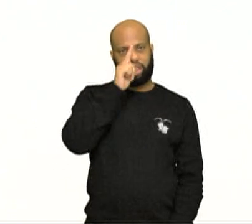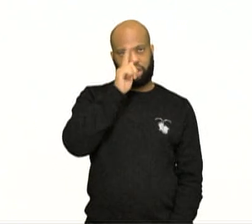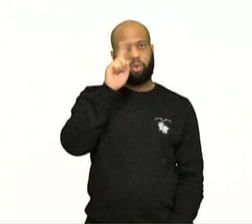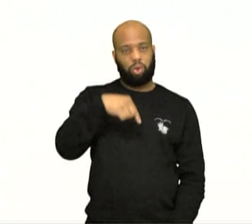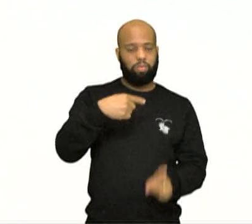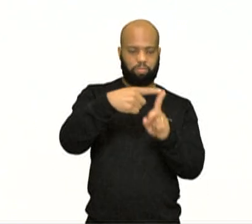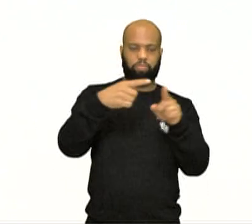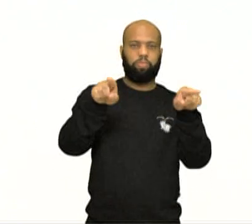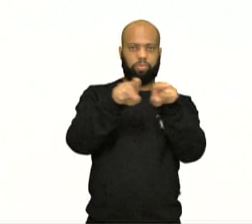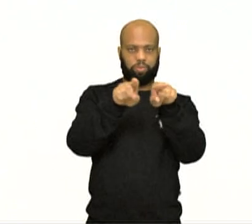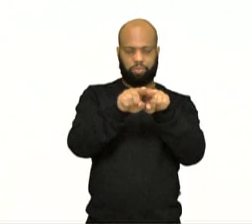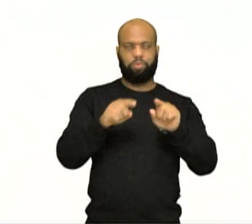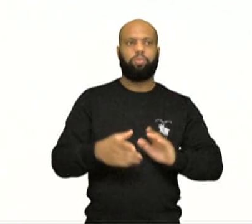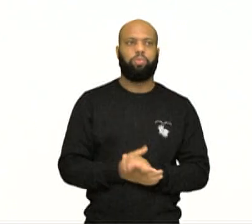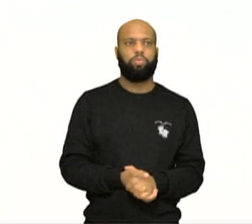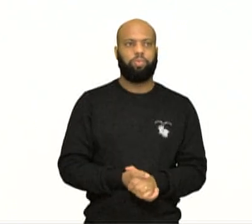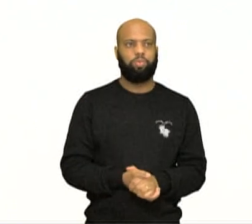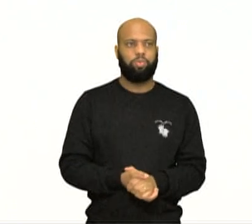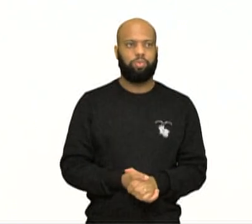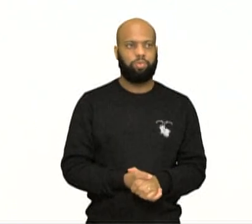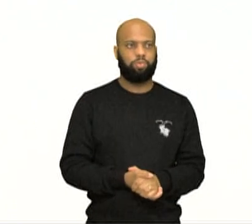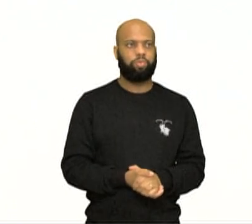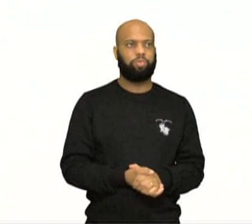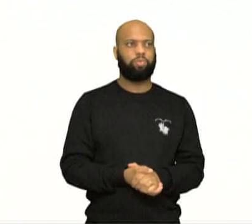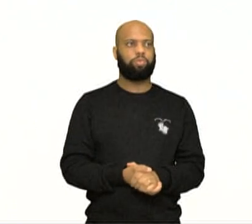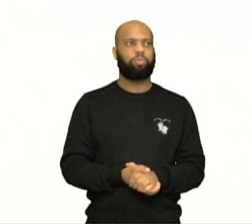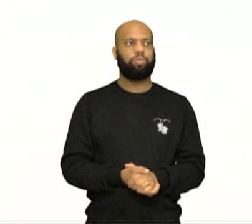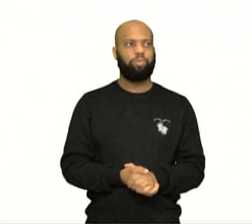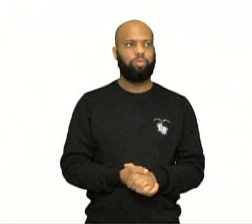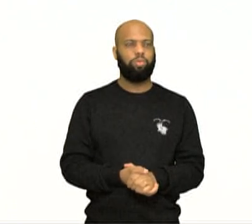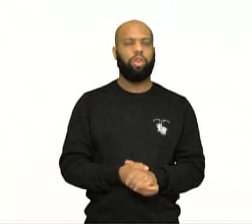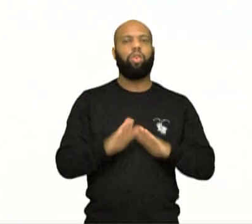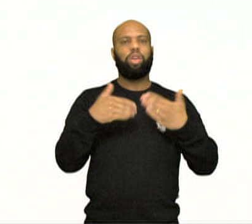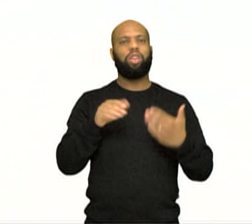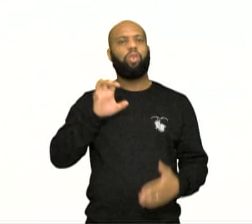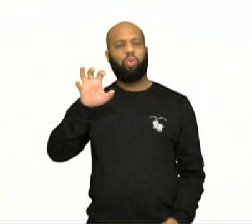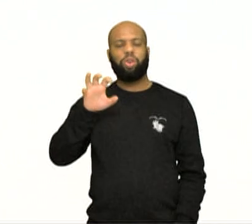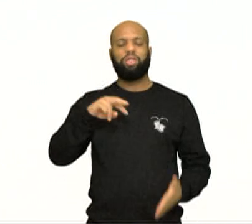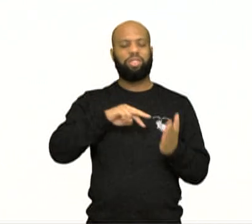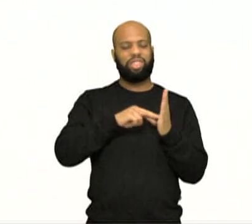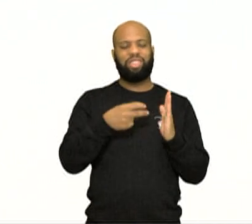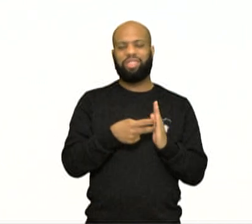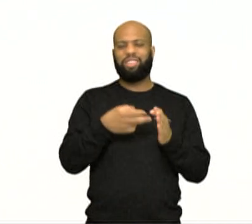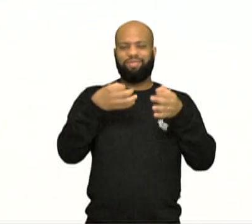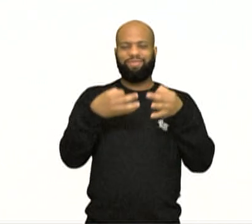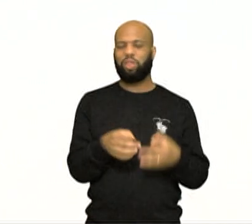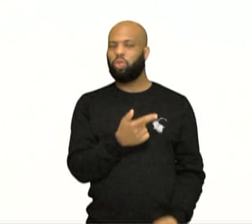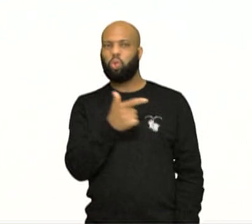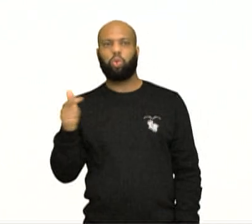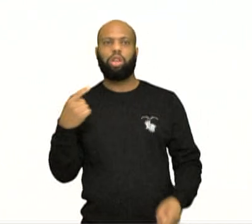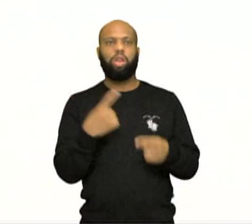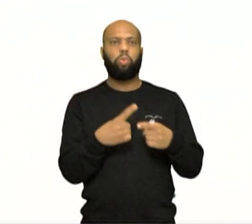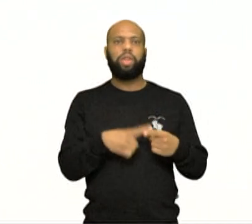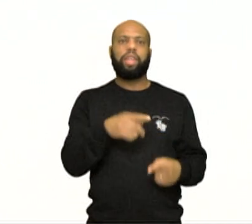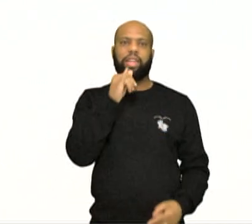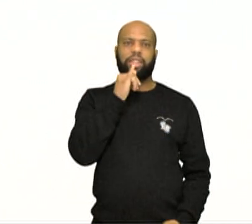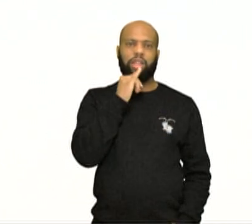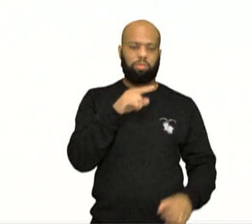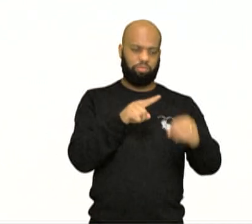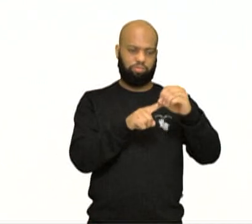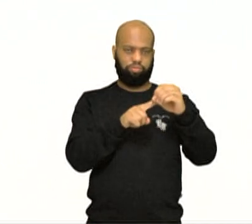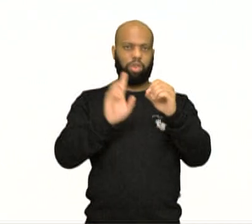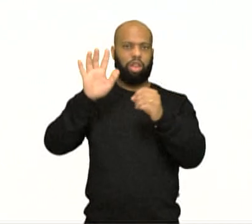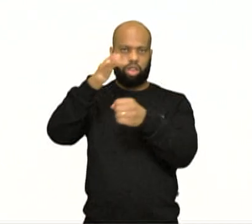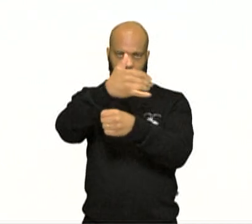positivo, tá? Então, gente, não faz sentido, né? Porque se você desloca uma carga sobre uma